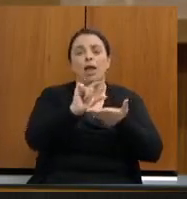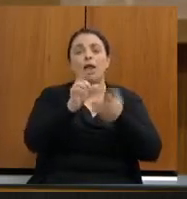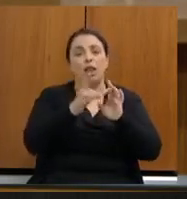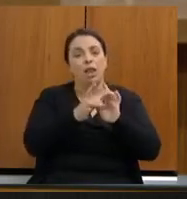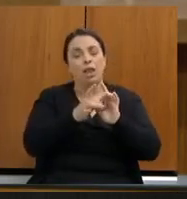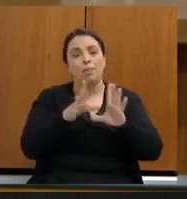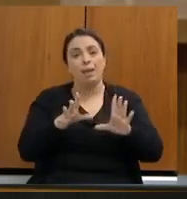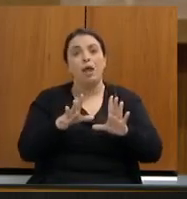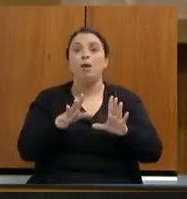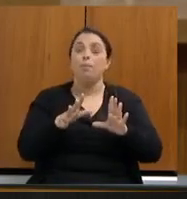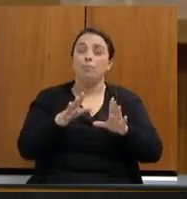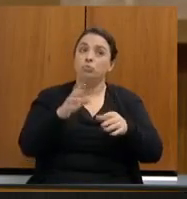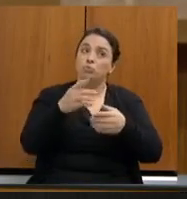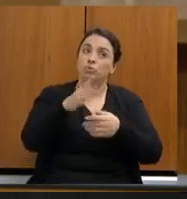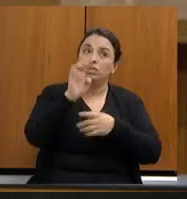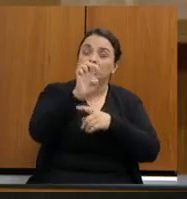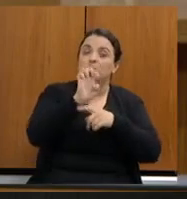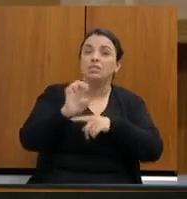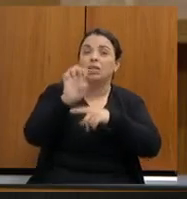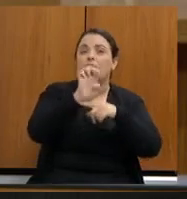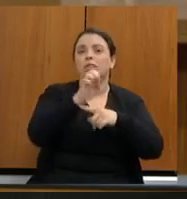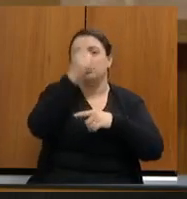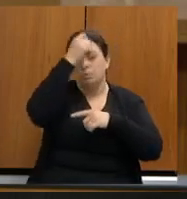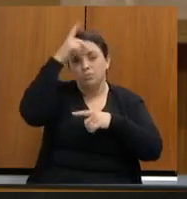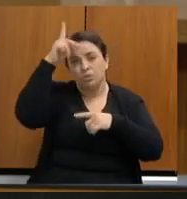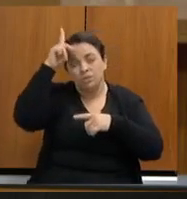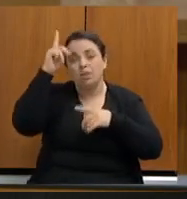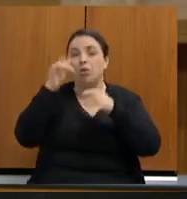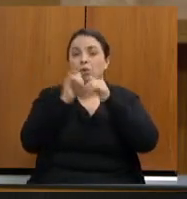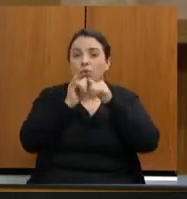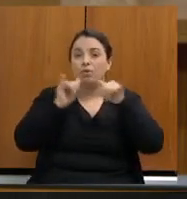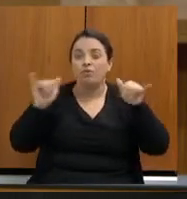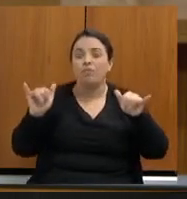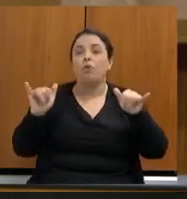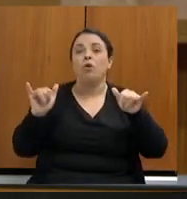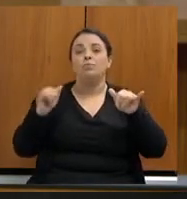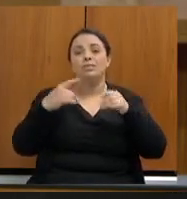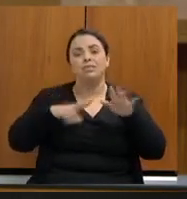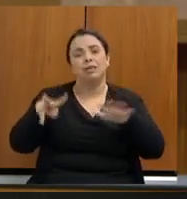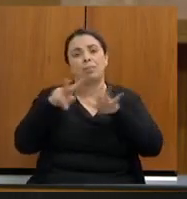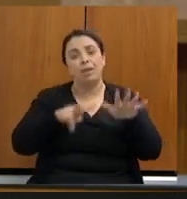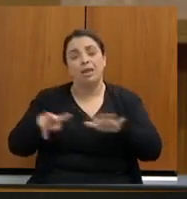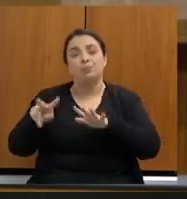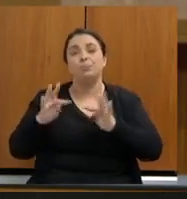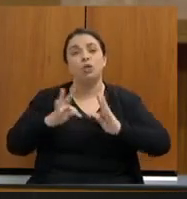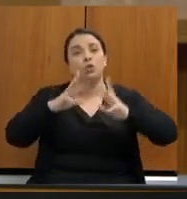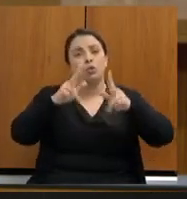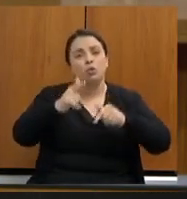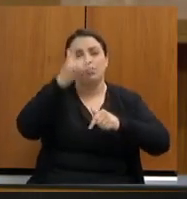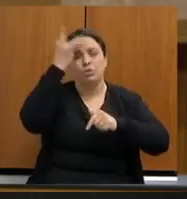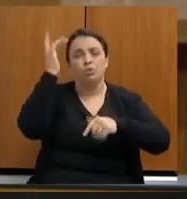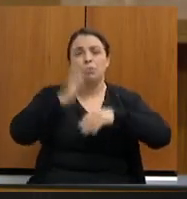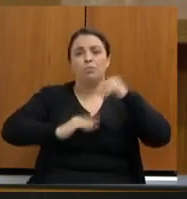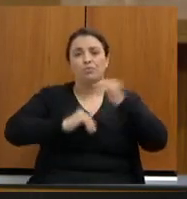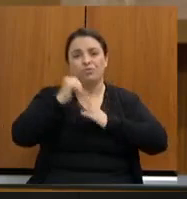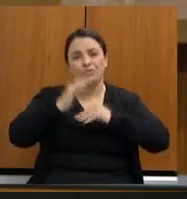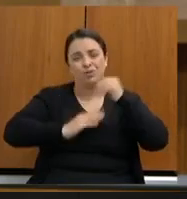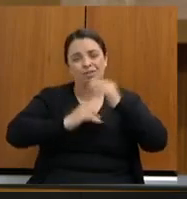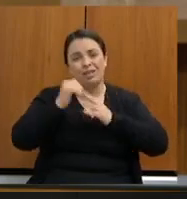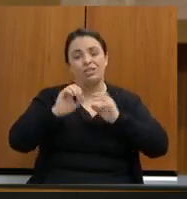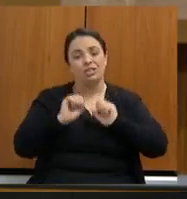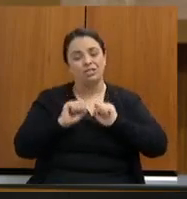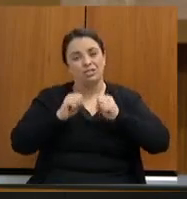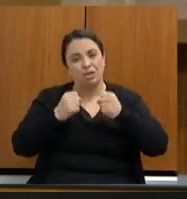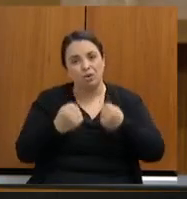por meio dos informes técnicos semanais dos profissionais das forças de segurança e salvamento